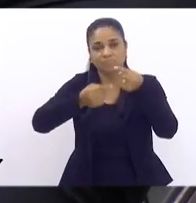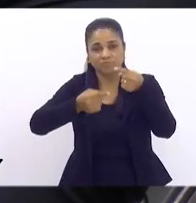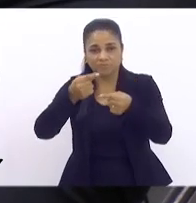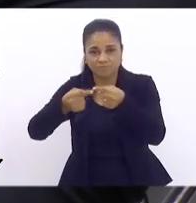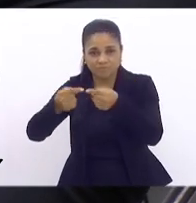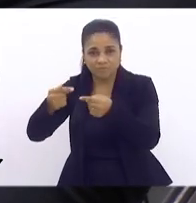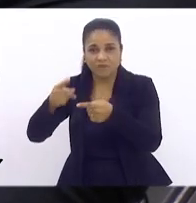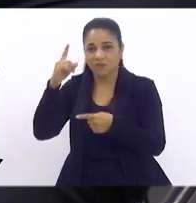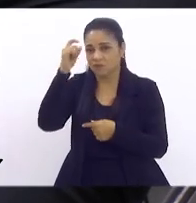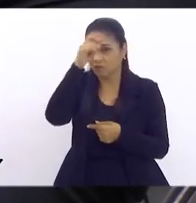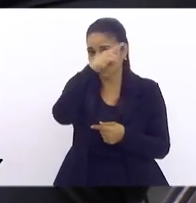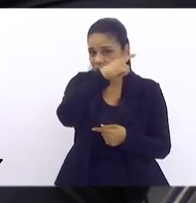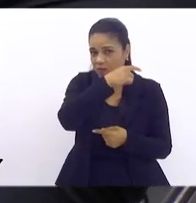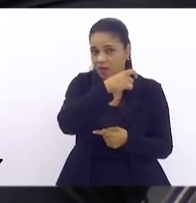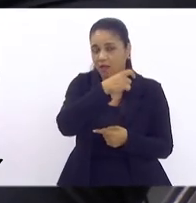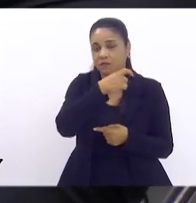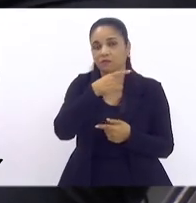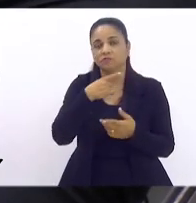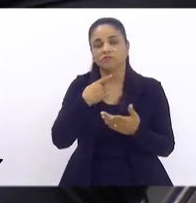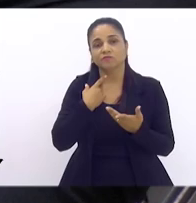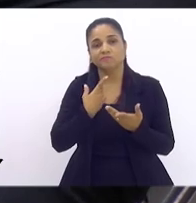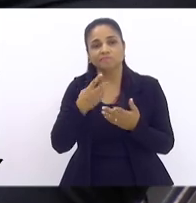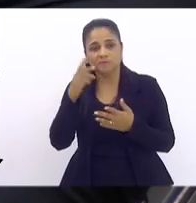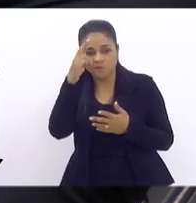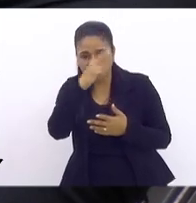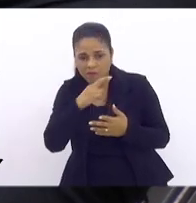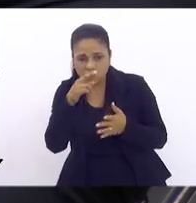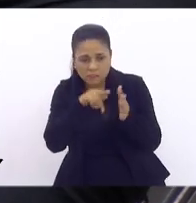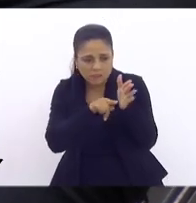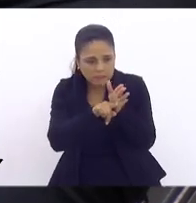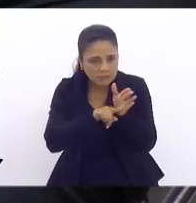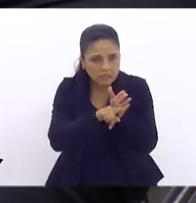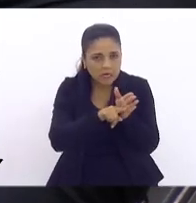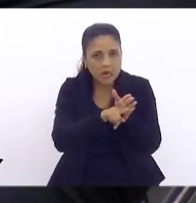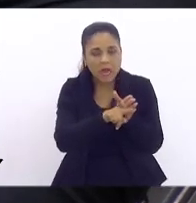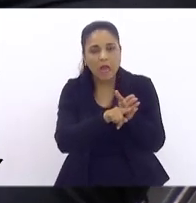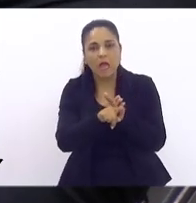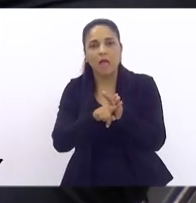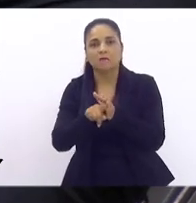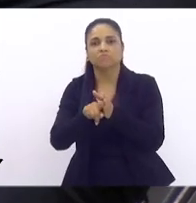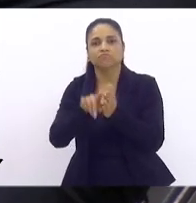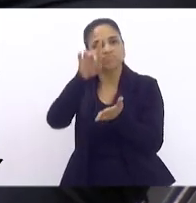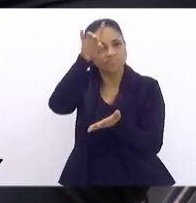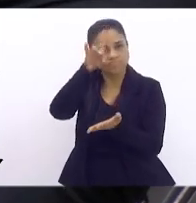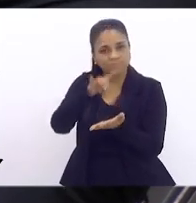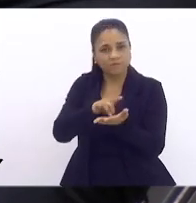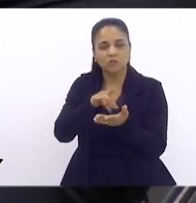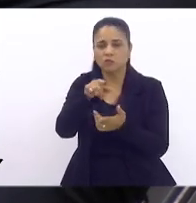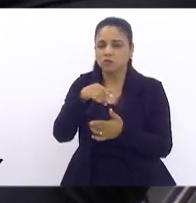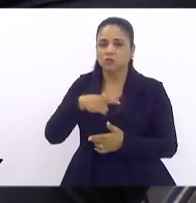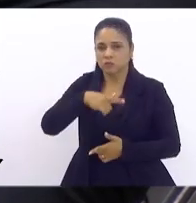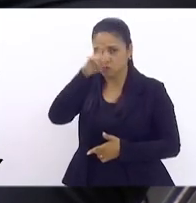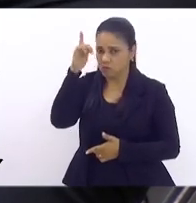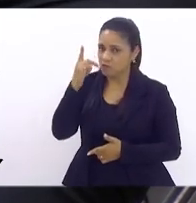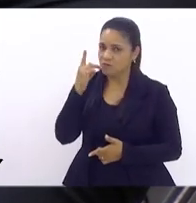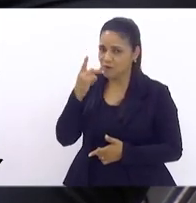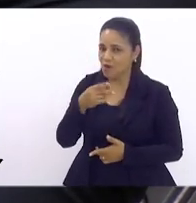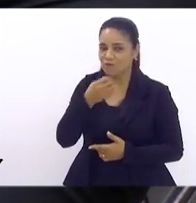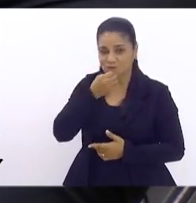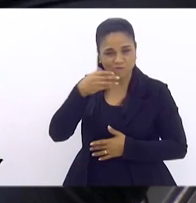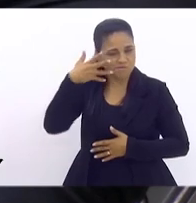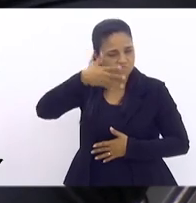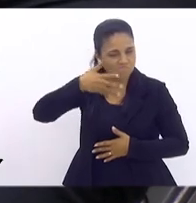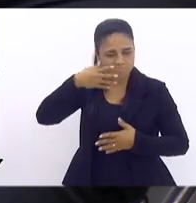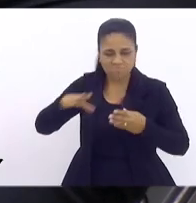da dificuldade de se investigar esses casos sabe Deputado Luiz Paulo a sua fala foi muito oportuna e a Dra